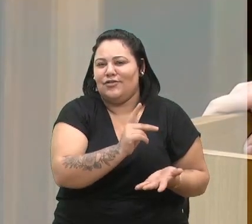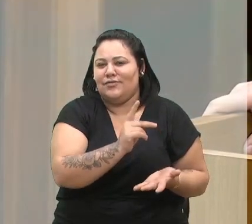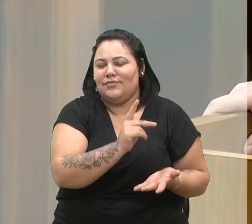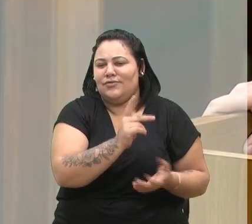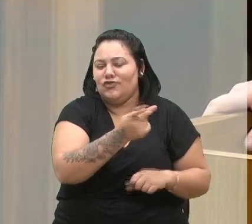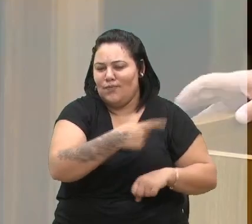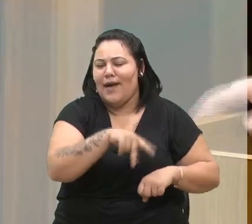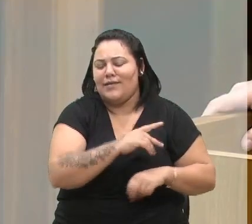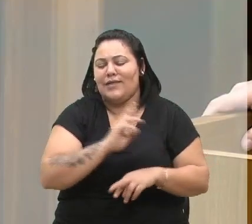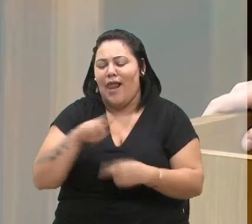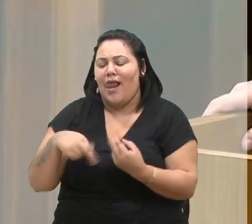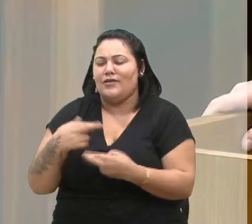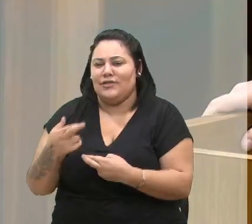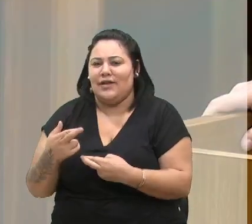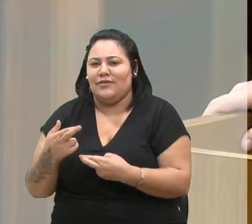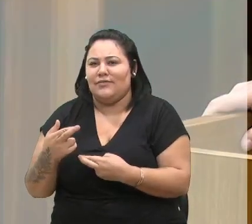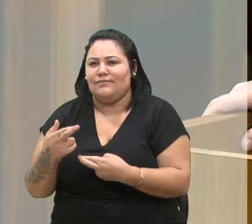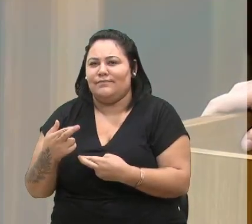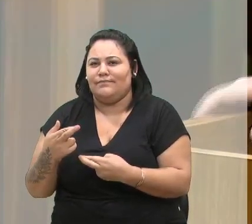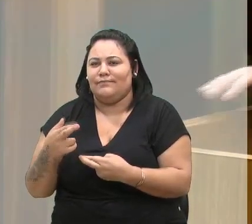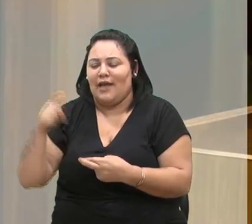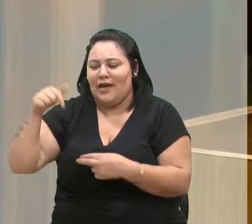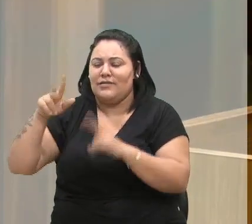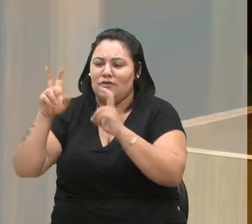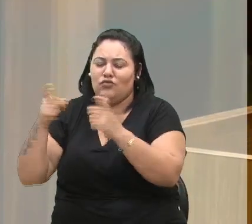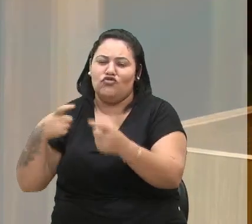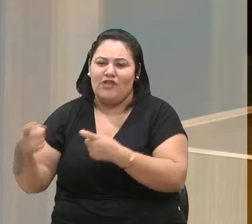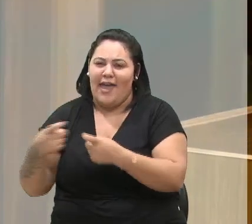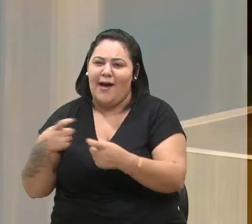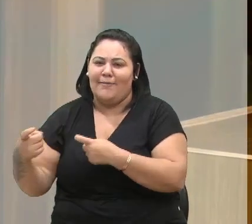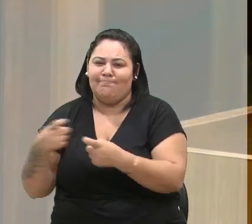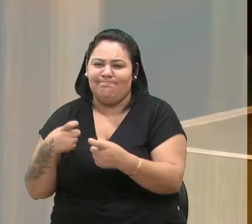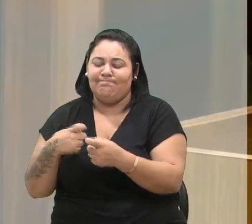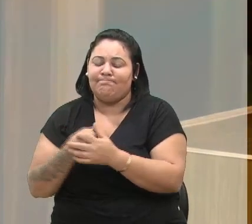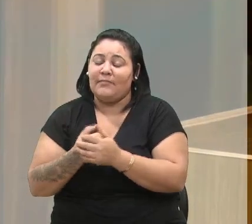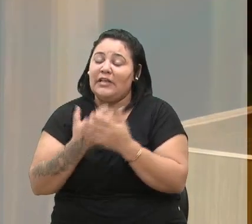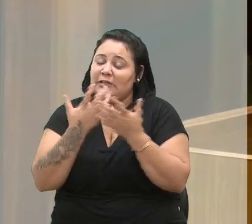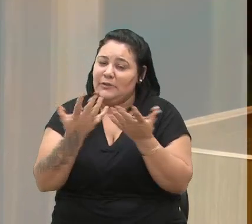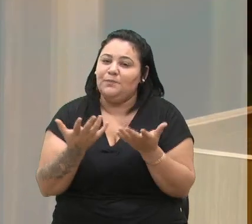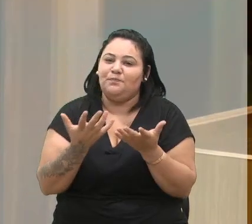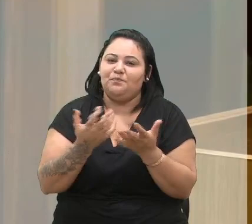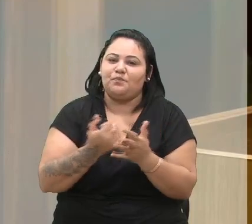com relação a esse tema. Então fica aqui